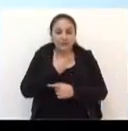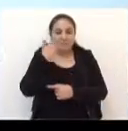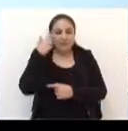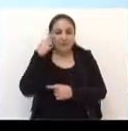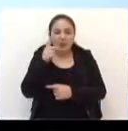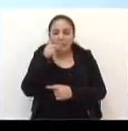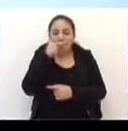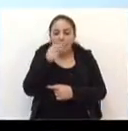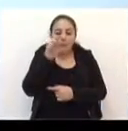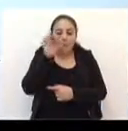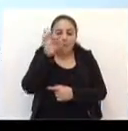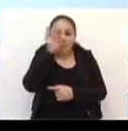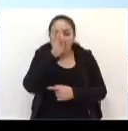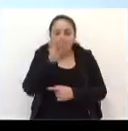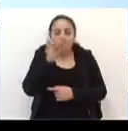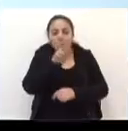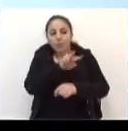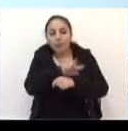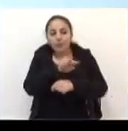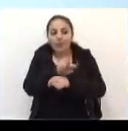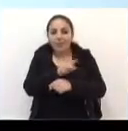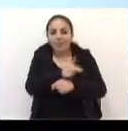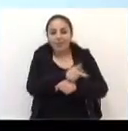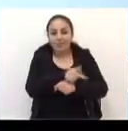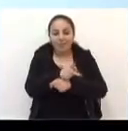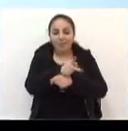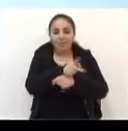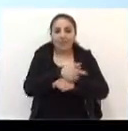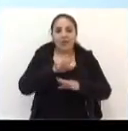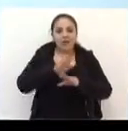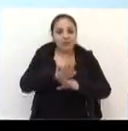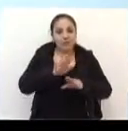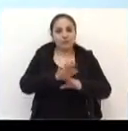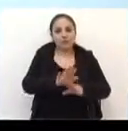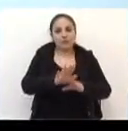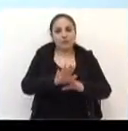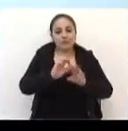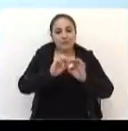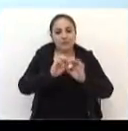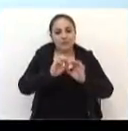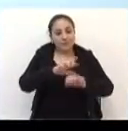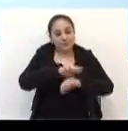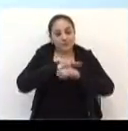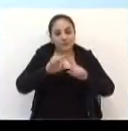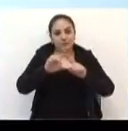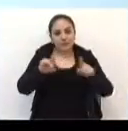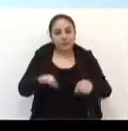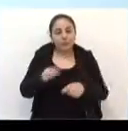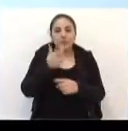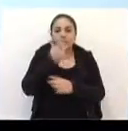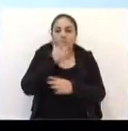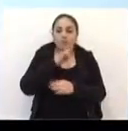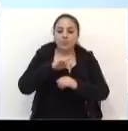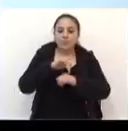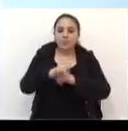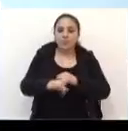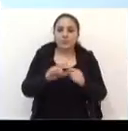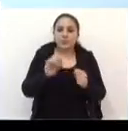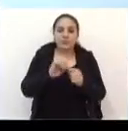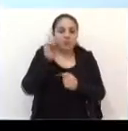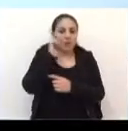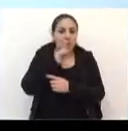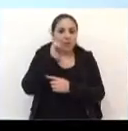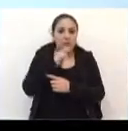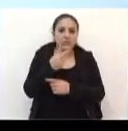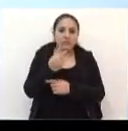esse monitoramento, ele ajuda sim na segurança pública, desde que bem operado, né? Passo Fundo teve essa conquista em 2011